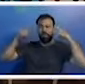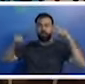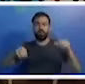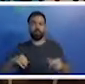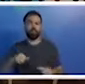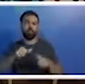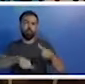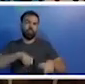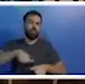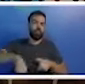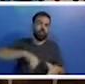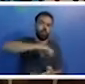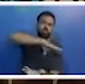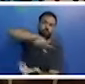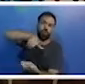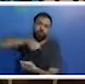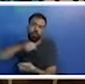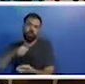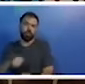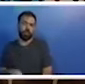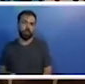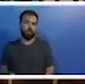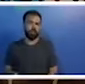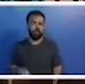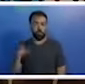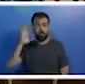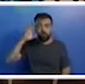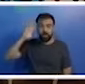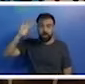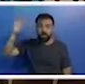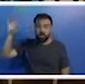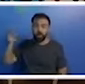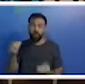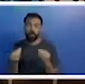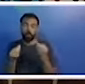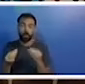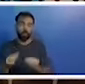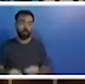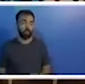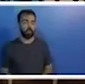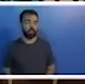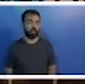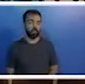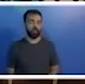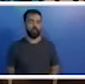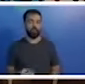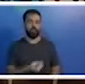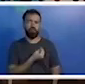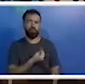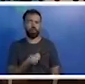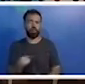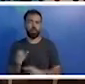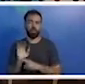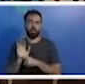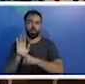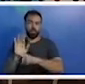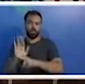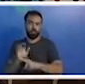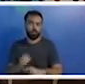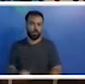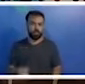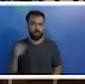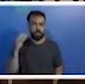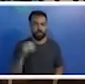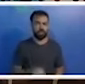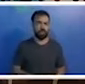e como elas foram é inventada as imaginadas pelo ser humano para que facilitasse a vida dele né Nós vamos que ser humano tem várias